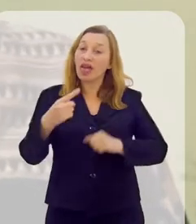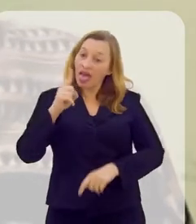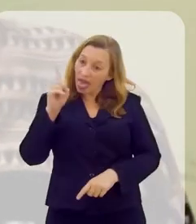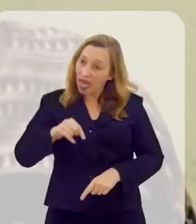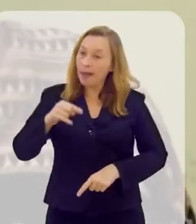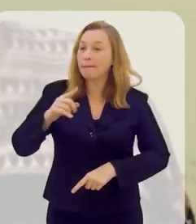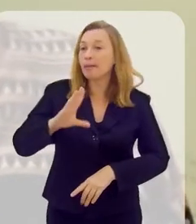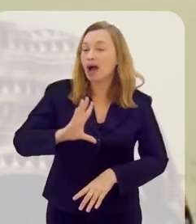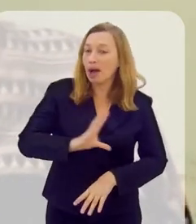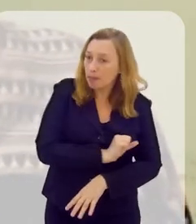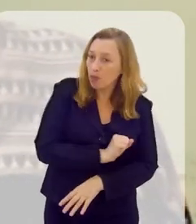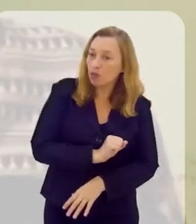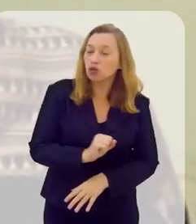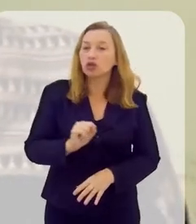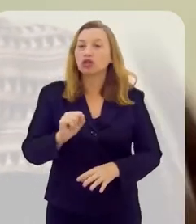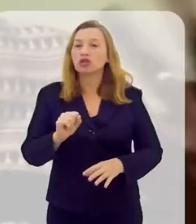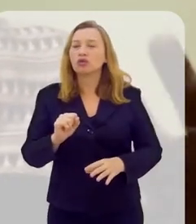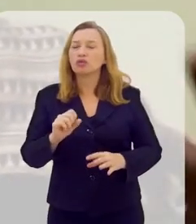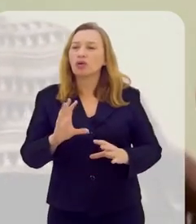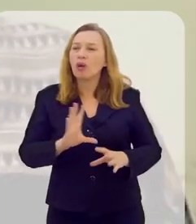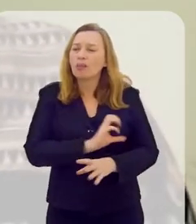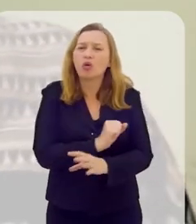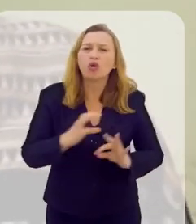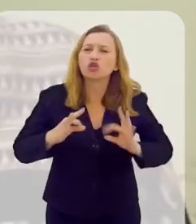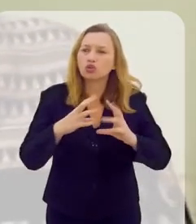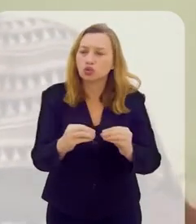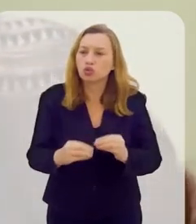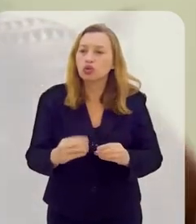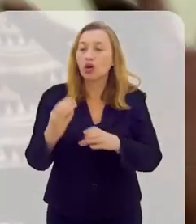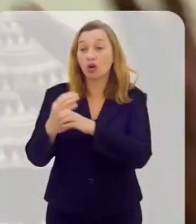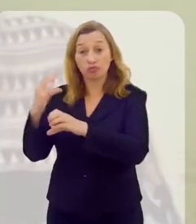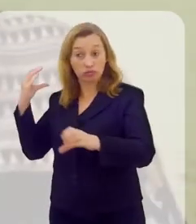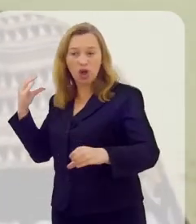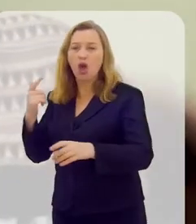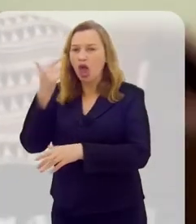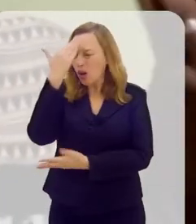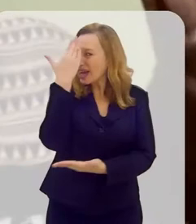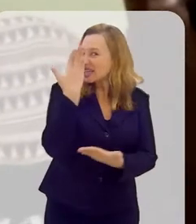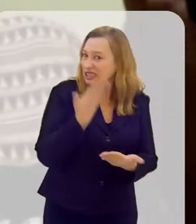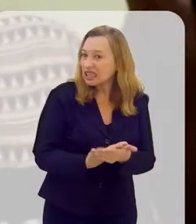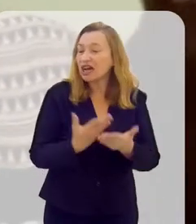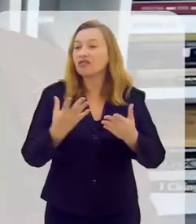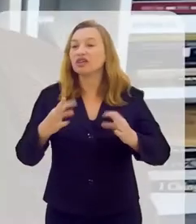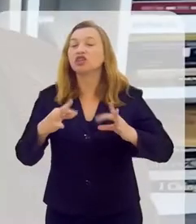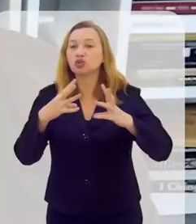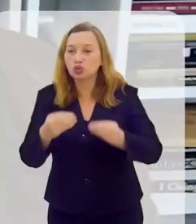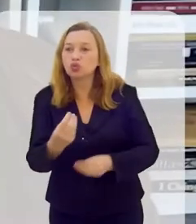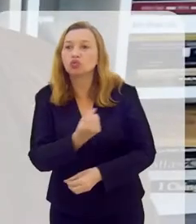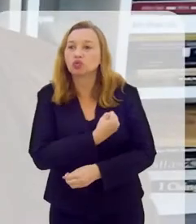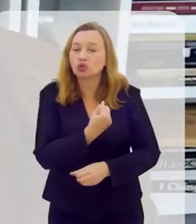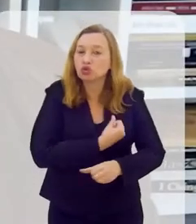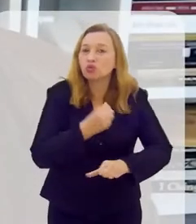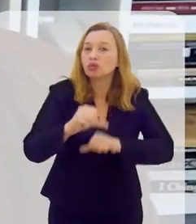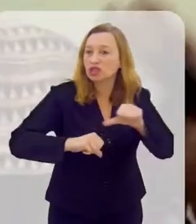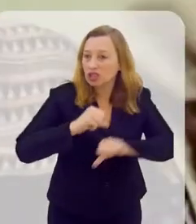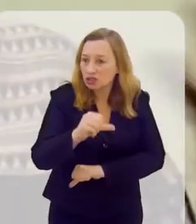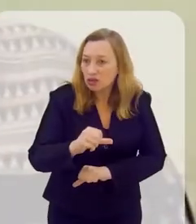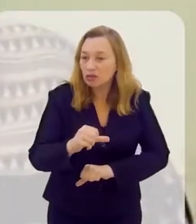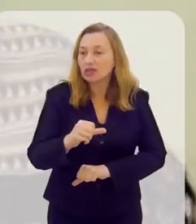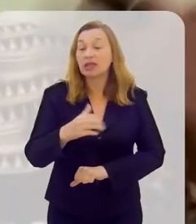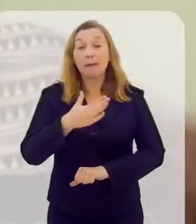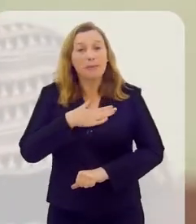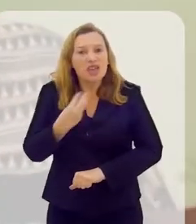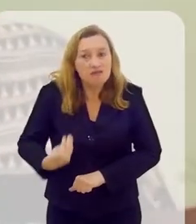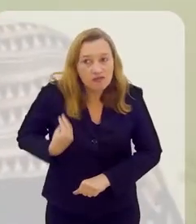paixão. Eu coloco a paixão em tudo. Desde quando eu era engenheiro, eu acreditava naquilo, naqueles números, na